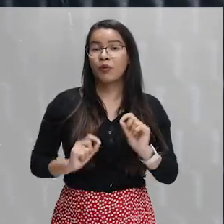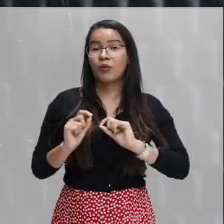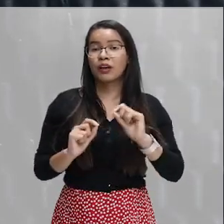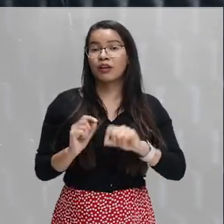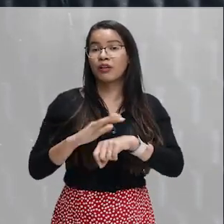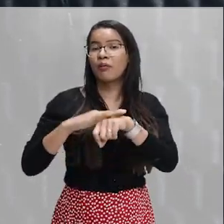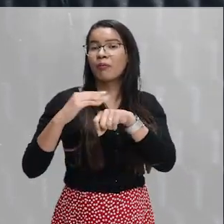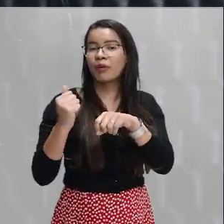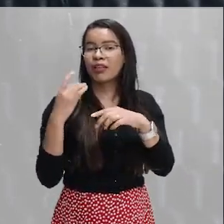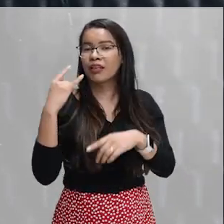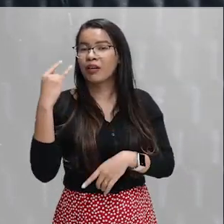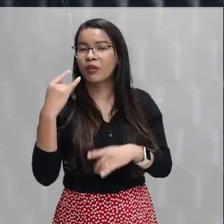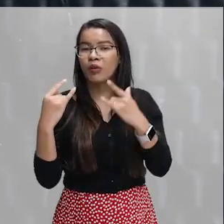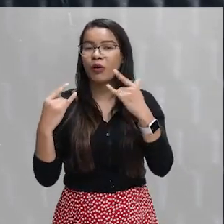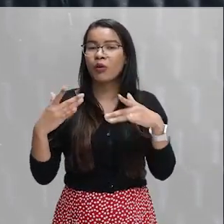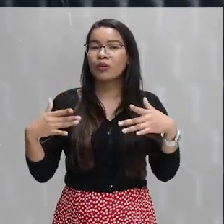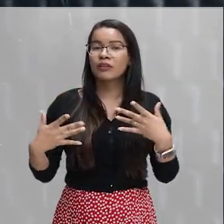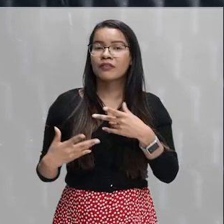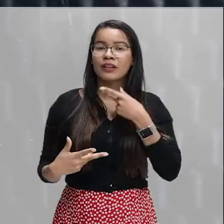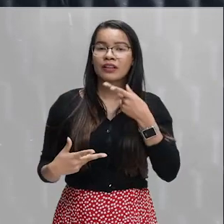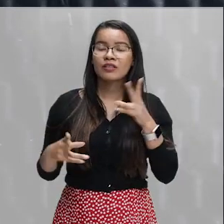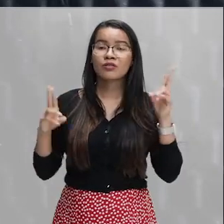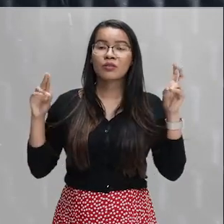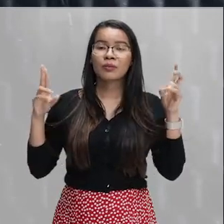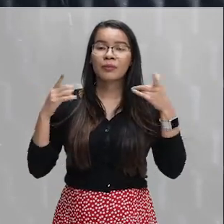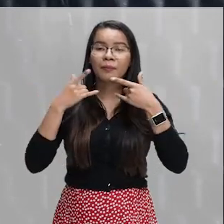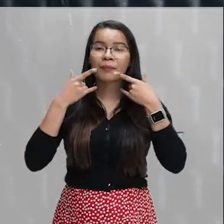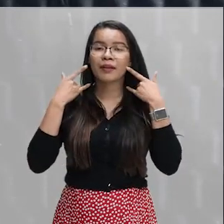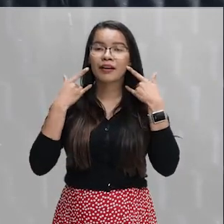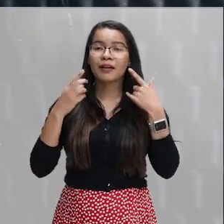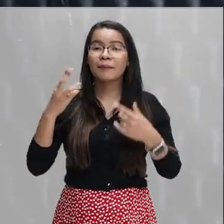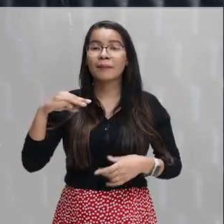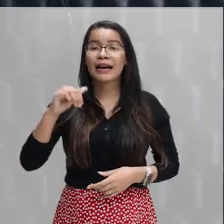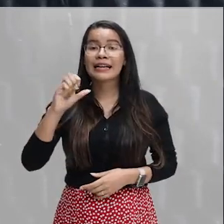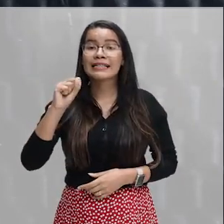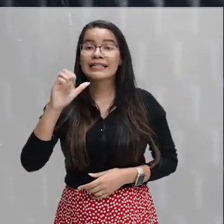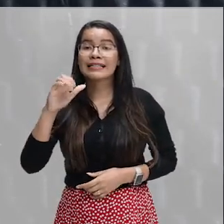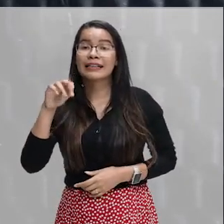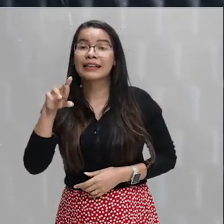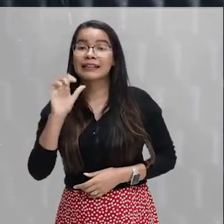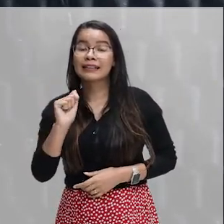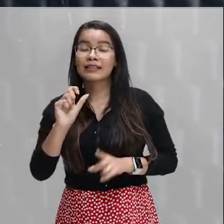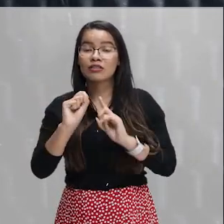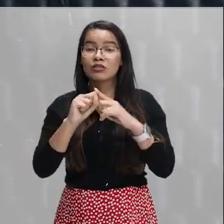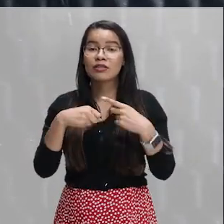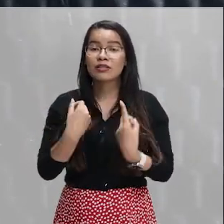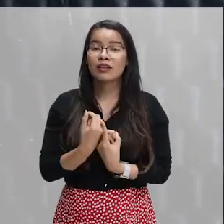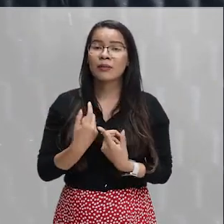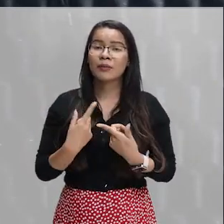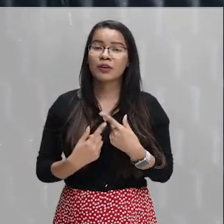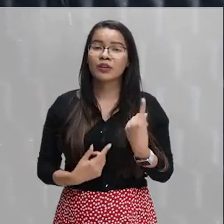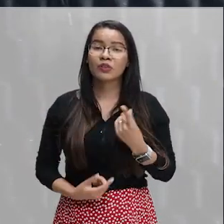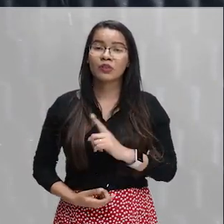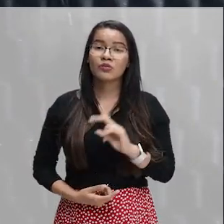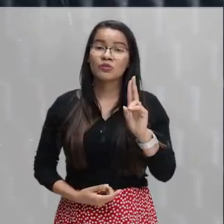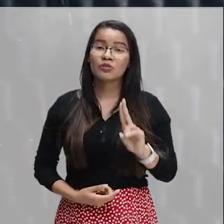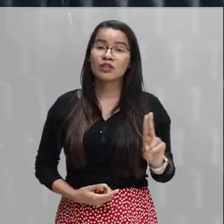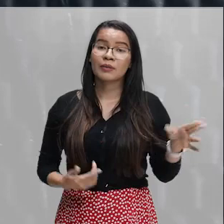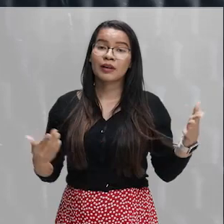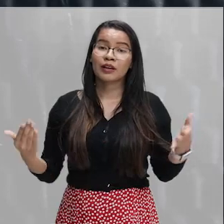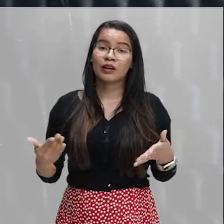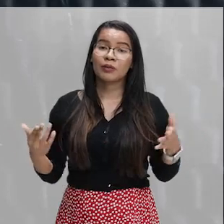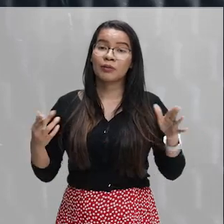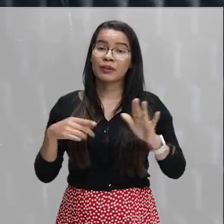quando eu falei de máscara, cadê, meu Deus? A palavra máscara, bem que máscaras sociais, é justamente porque nós estamos usando máscara agora por